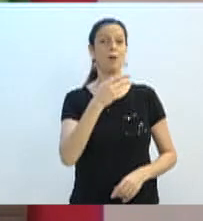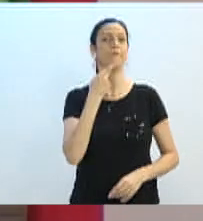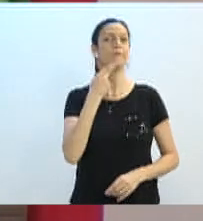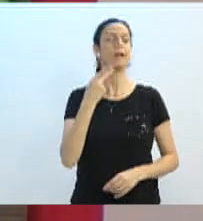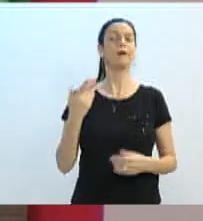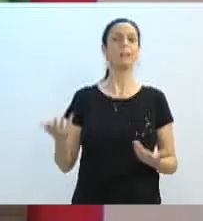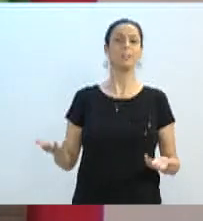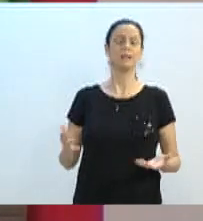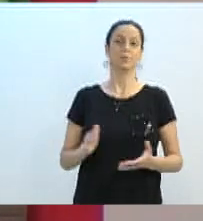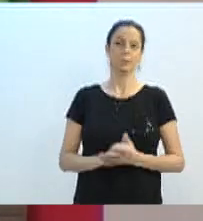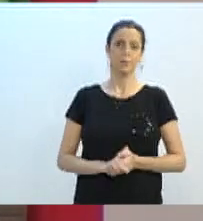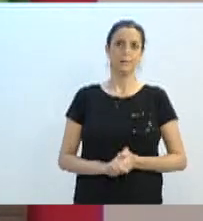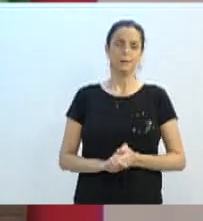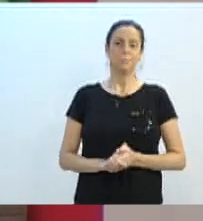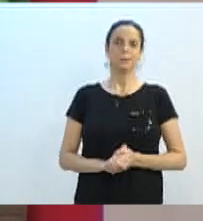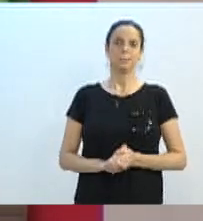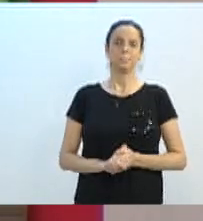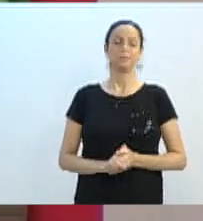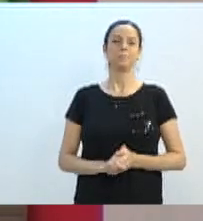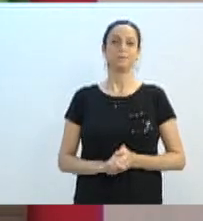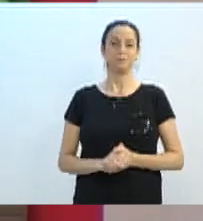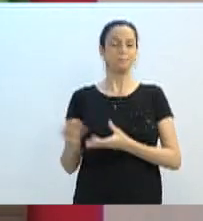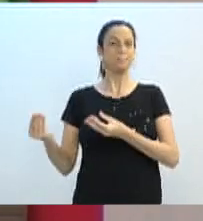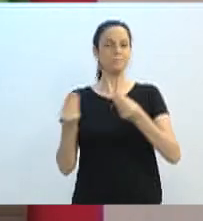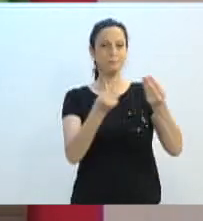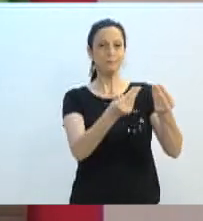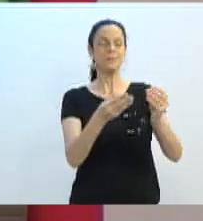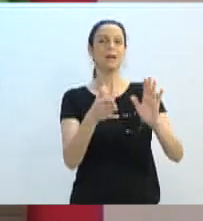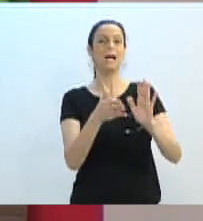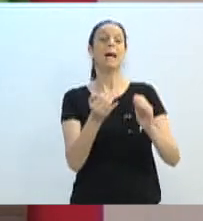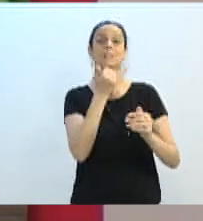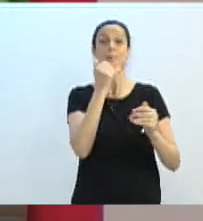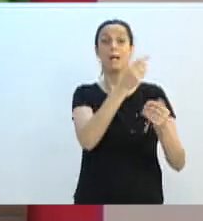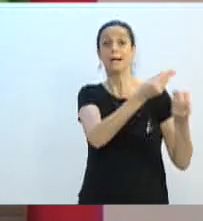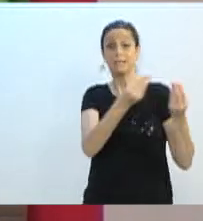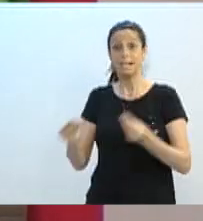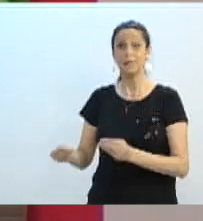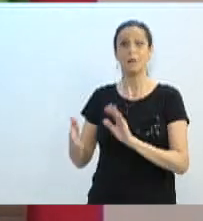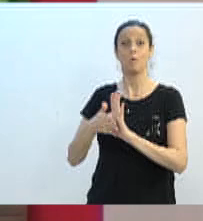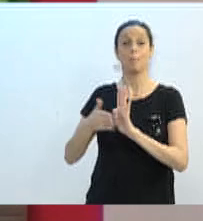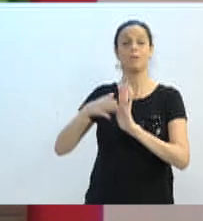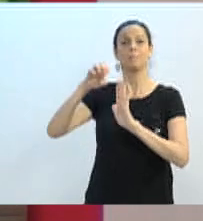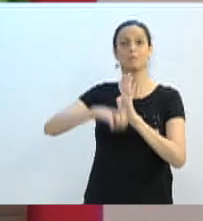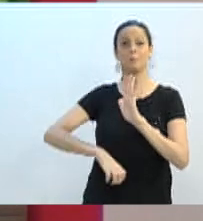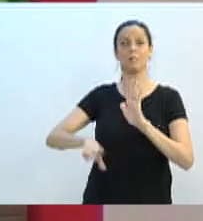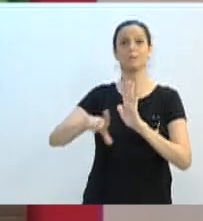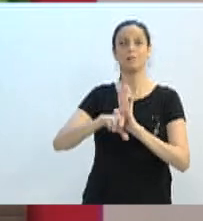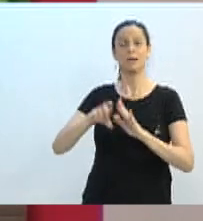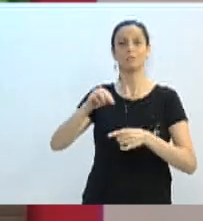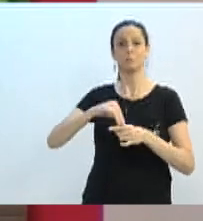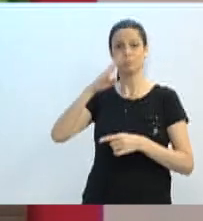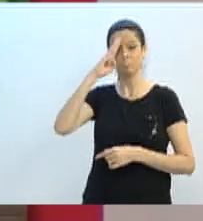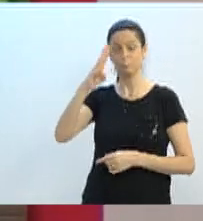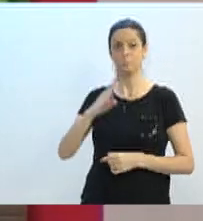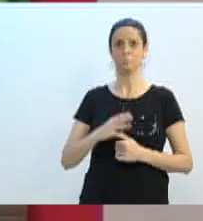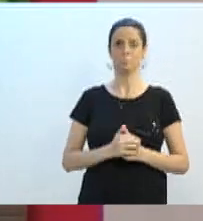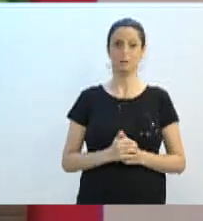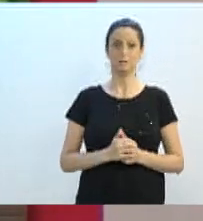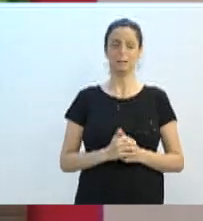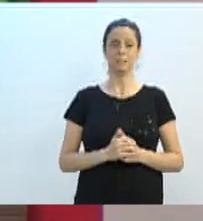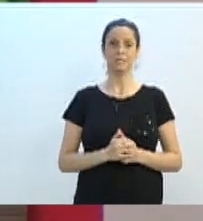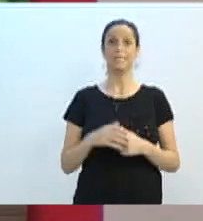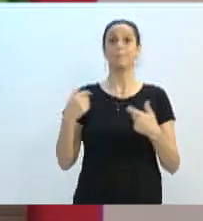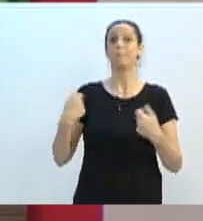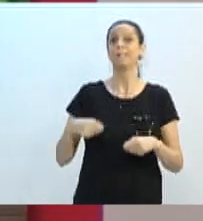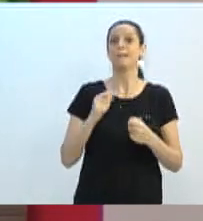estava encaminhando a proposta da emenda aqui à lei orgânica, enfim, para sanar as contas públicas. Quer dizer